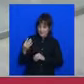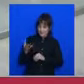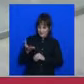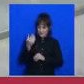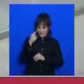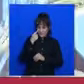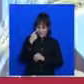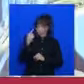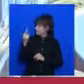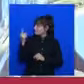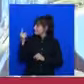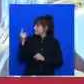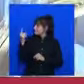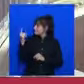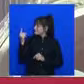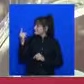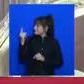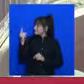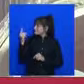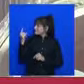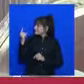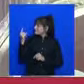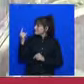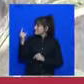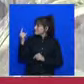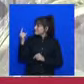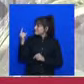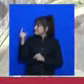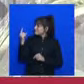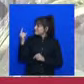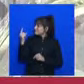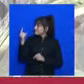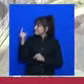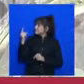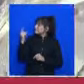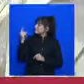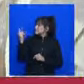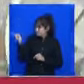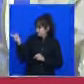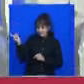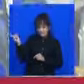2384. Vamos lá, bolas posicionadas, valendo!